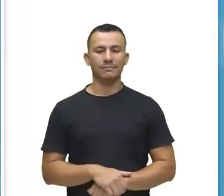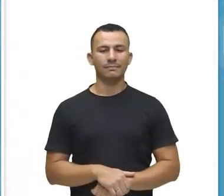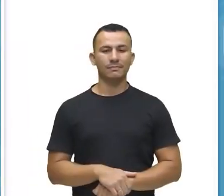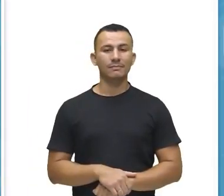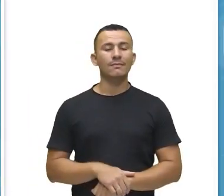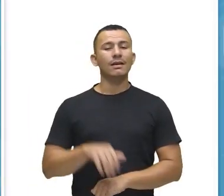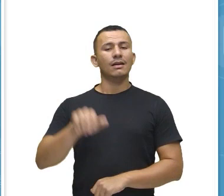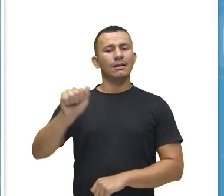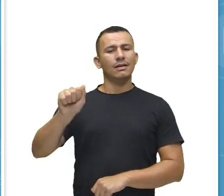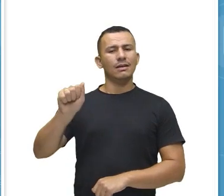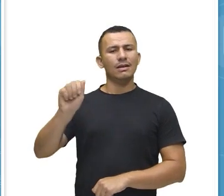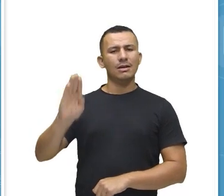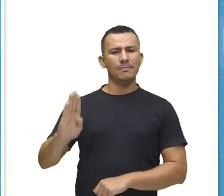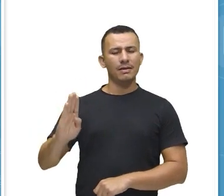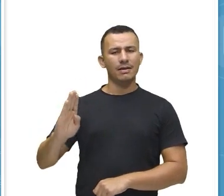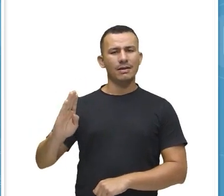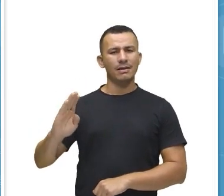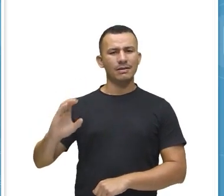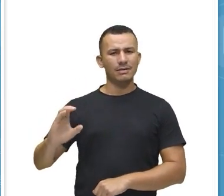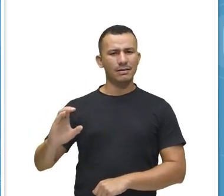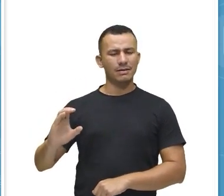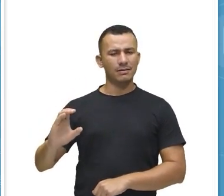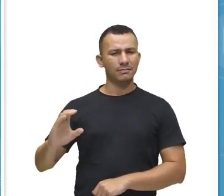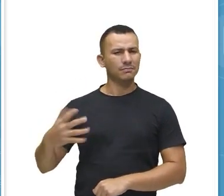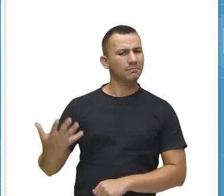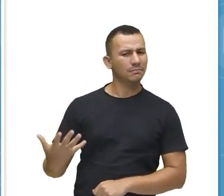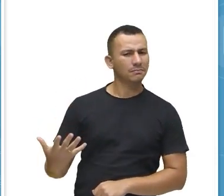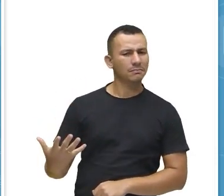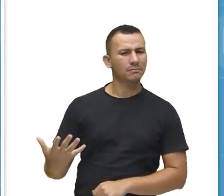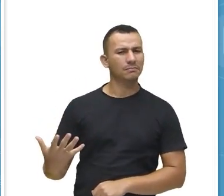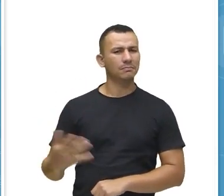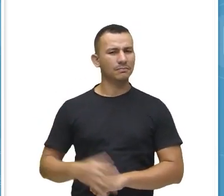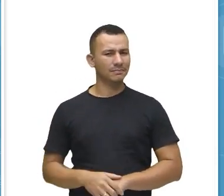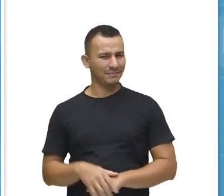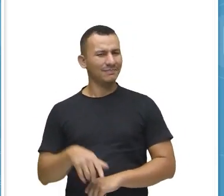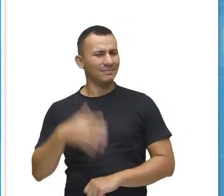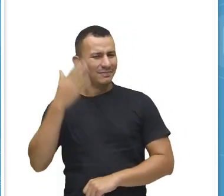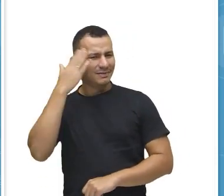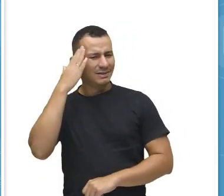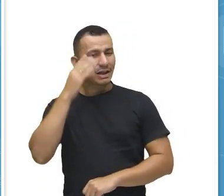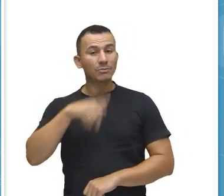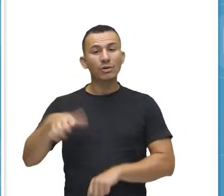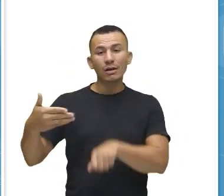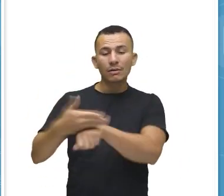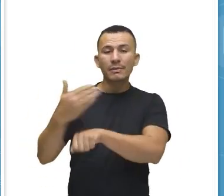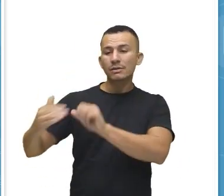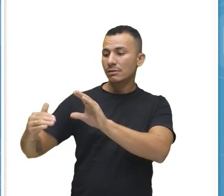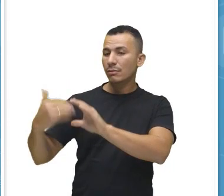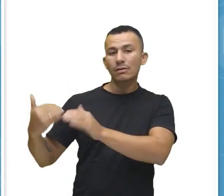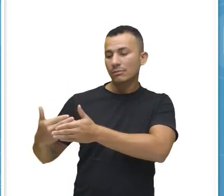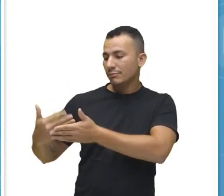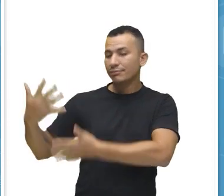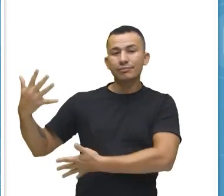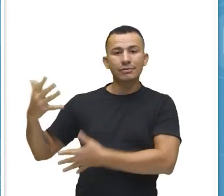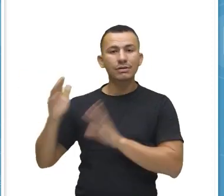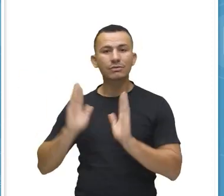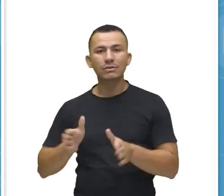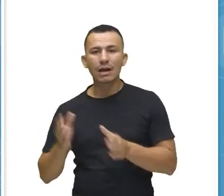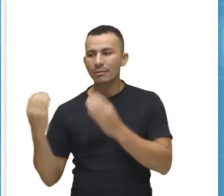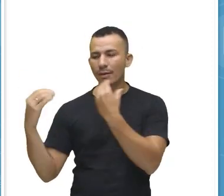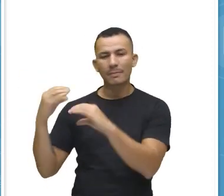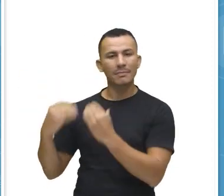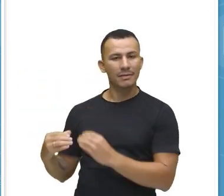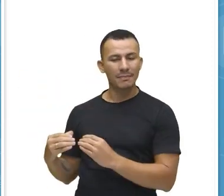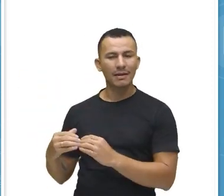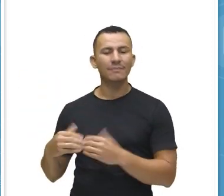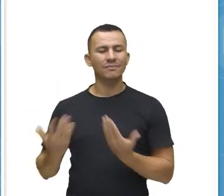A, B ou C? Qual a sua resposta, hein? Não sei, mas você deve ter colocado aí no chat com certeza. É, vamos ver então aqui